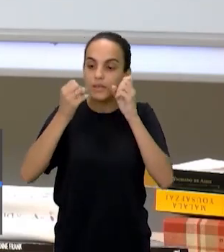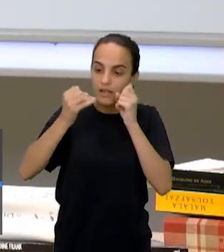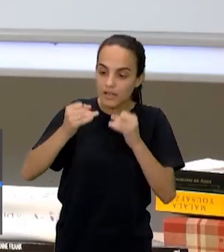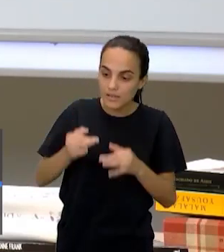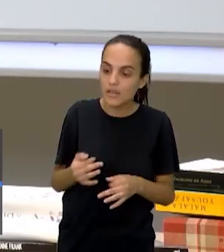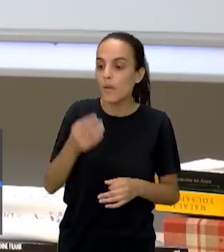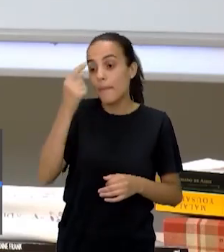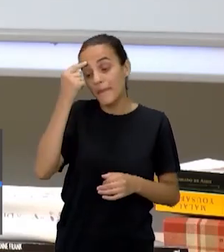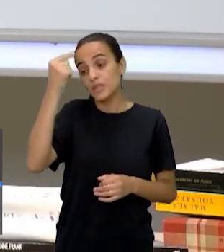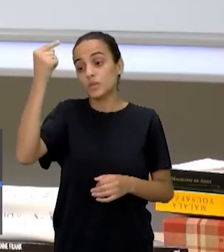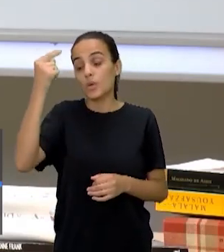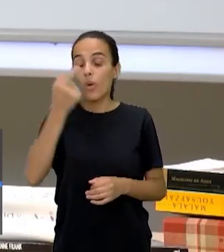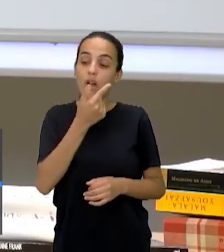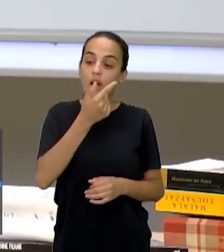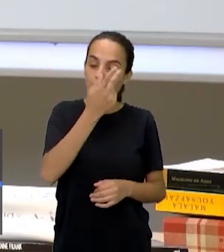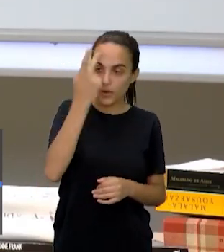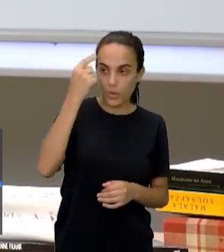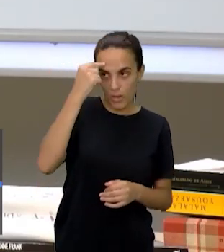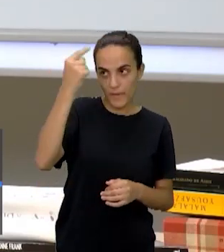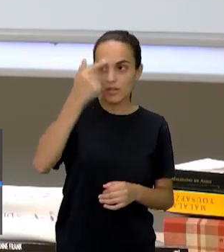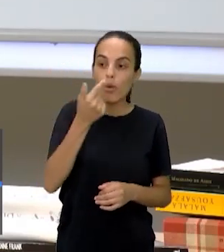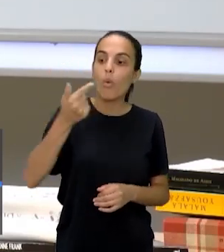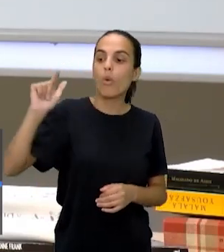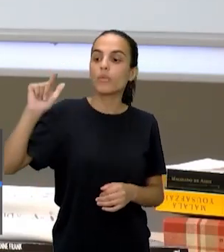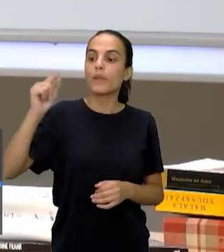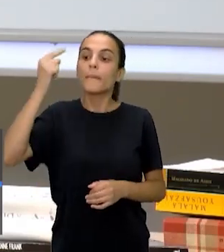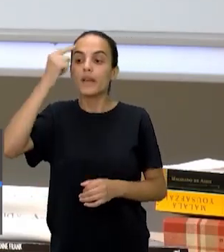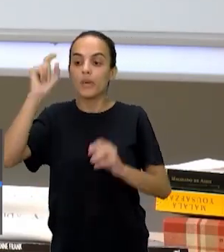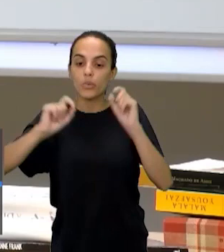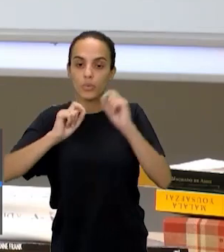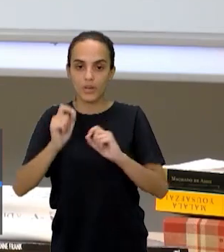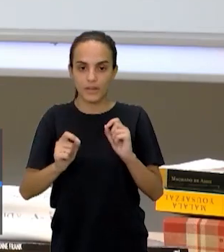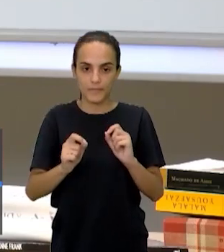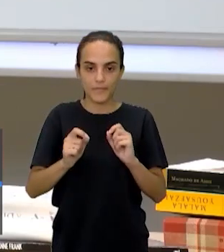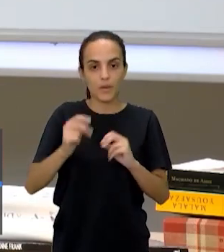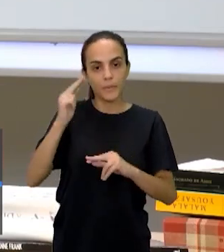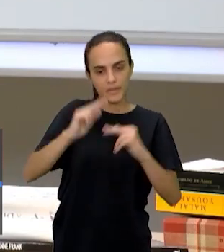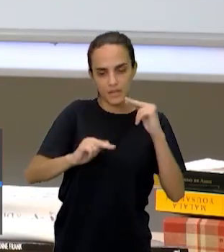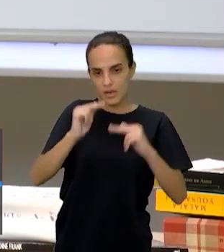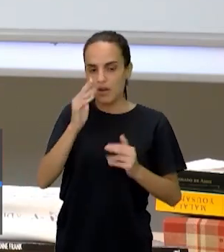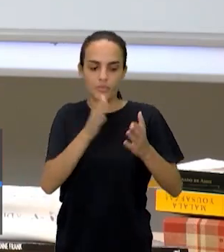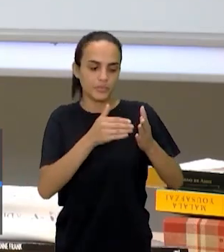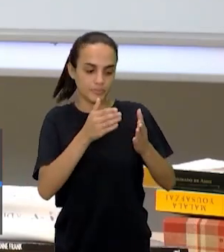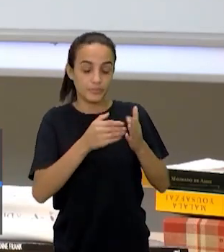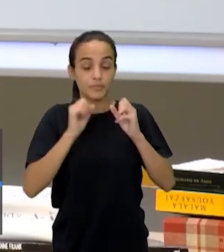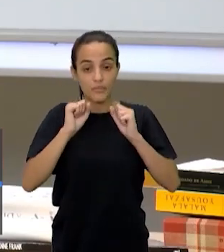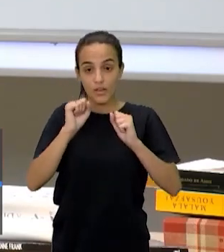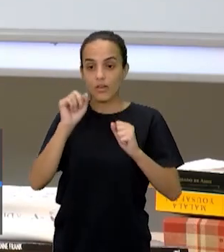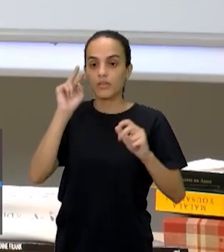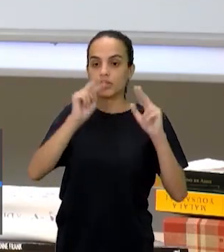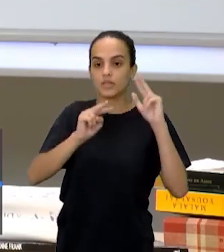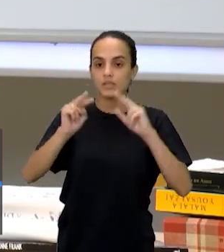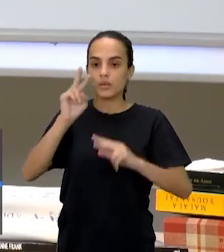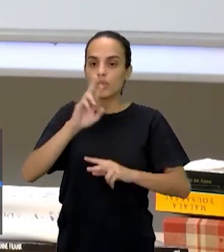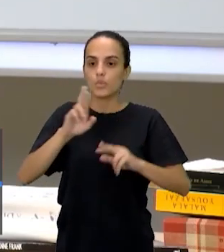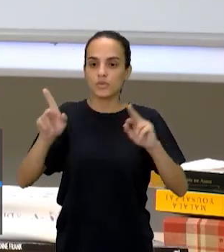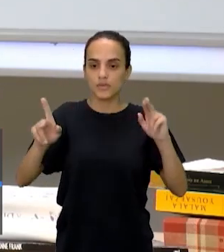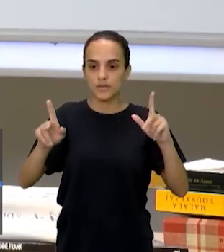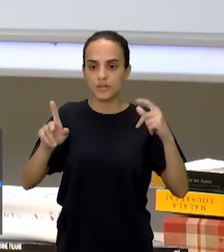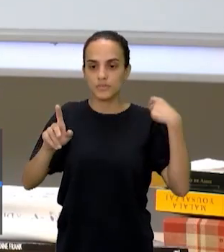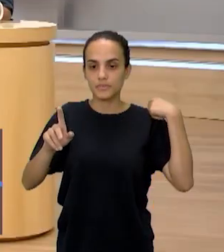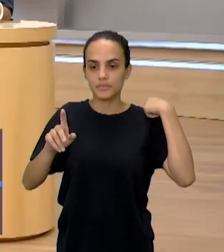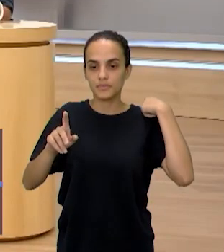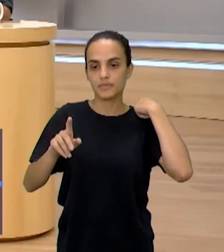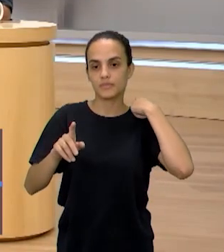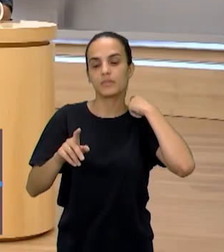pessoa pensa sobre essa leitura. Então, o mesmo material, o mesmo texto, eu posso ter uma visão e você ter outra, né, professor